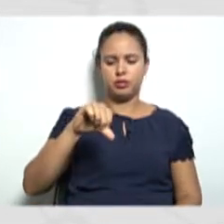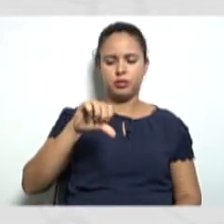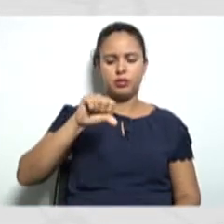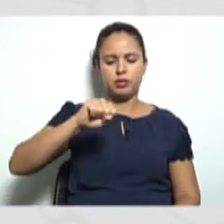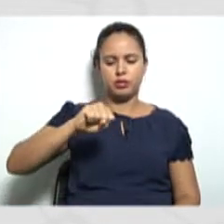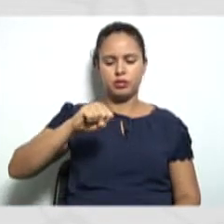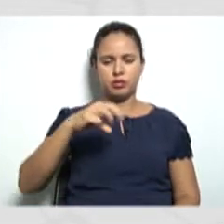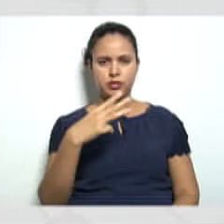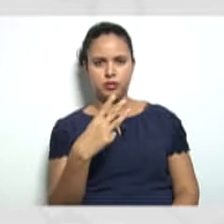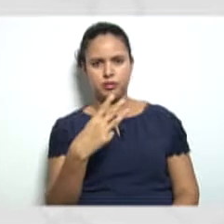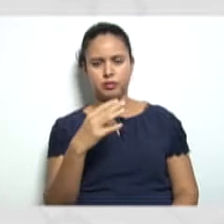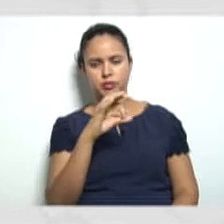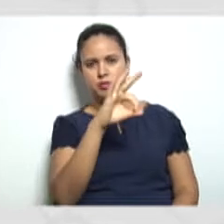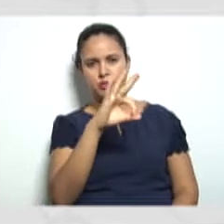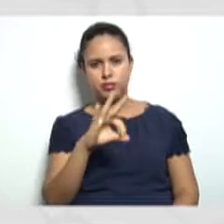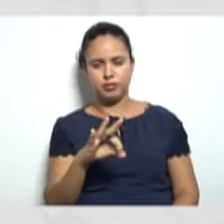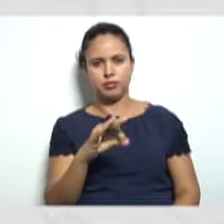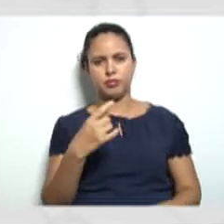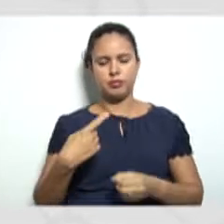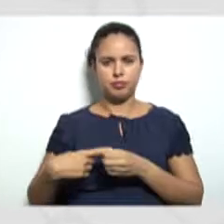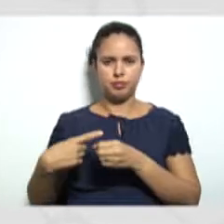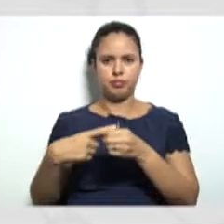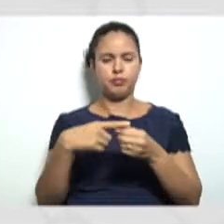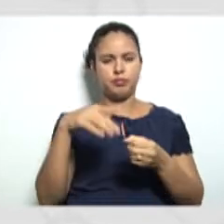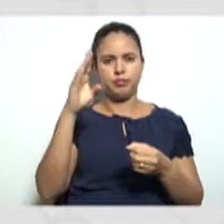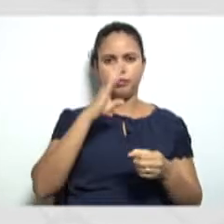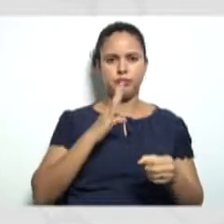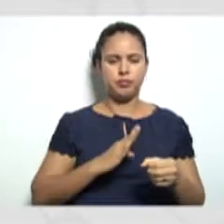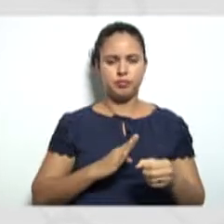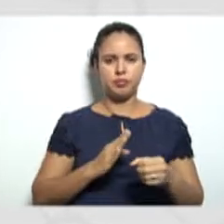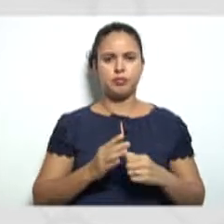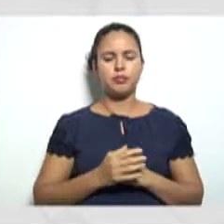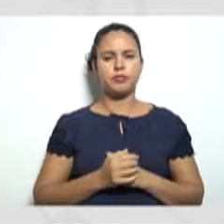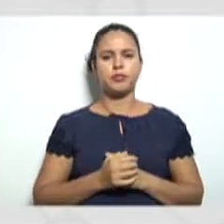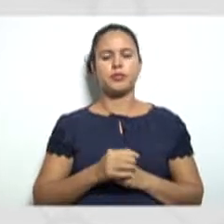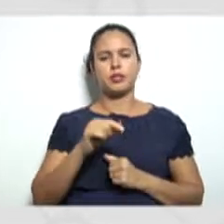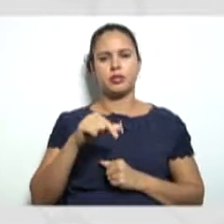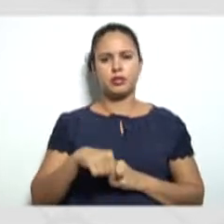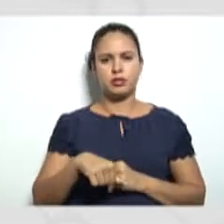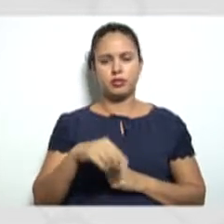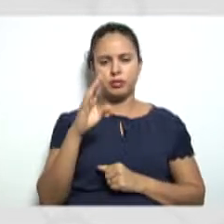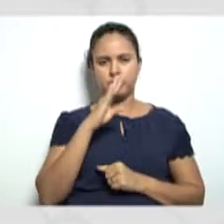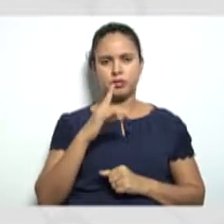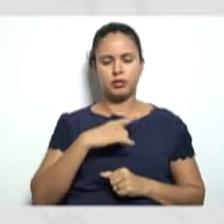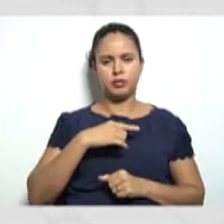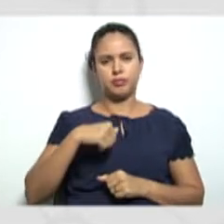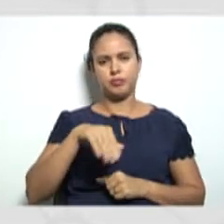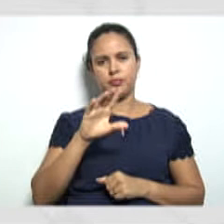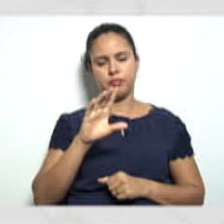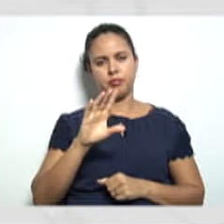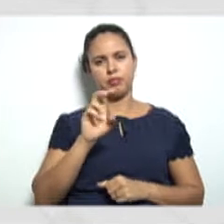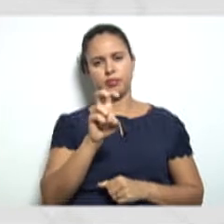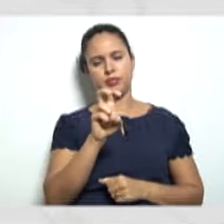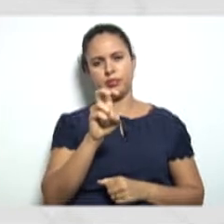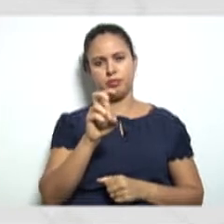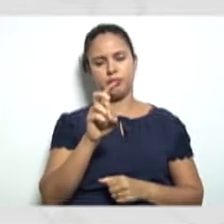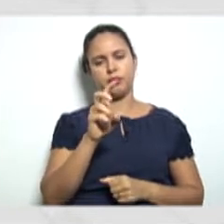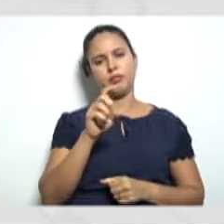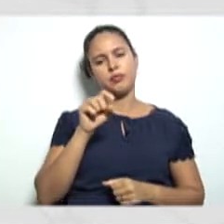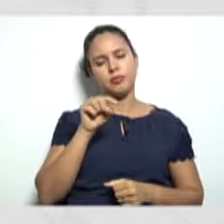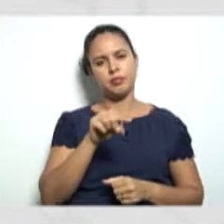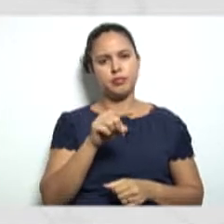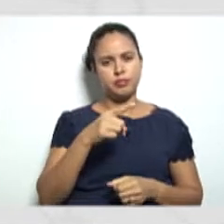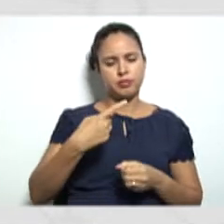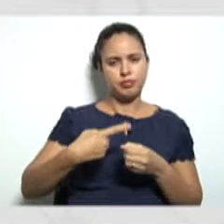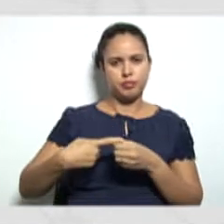83% dos municípios brasileiros. Gente, isso é muito lugar, tá? No Brasil tem mais de 5 mil municípios. Vocês podem imaginar que as cooperativas do ramo da saúde